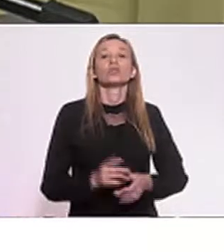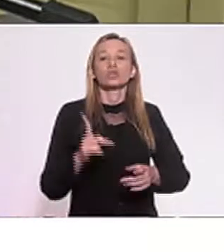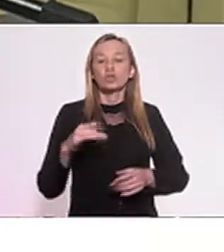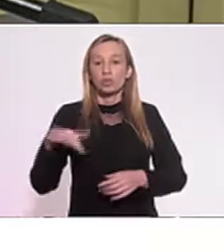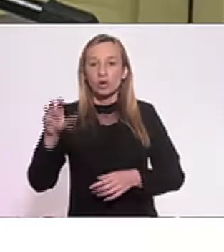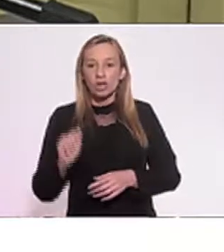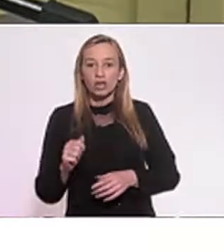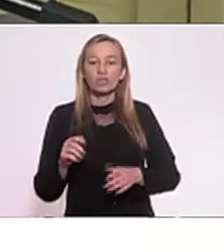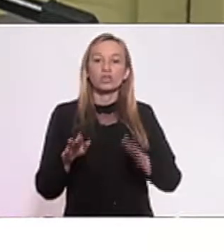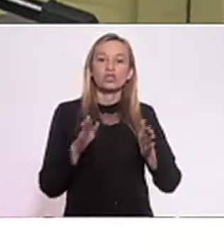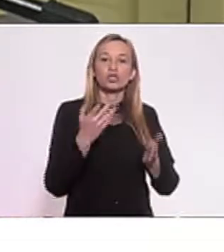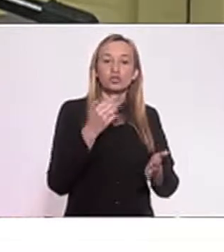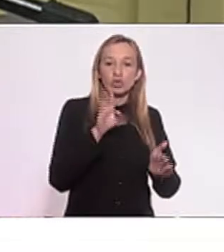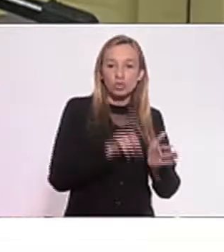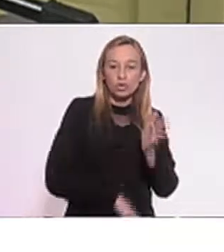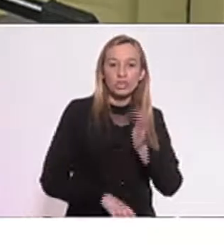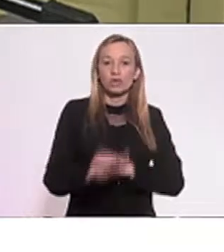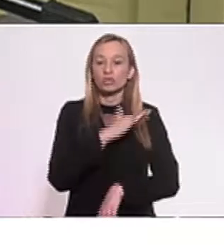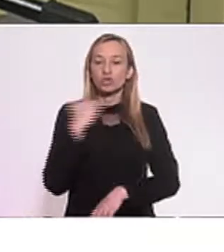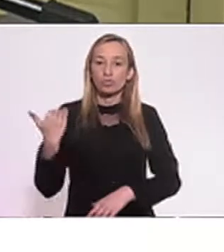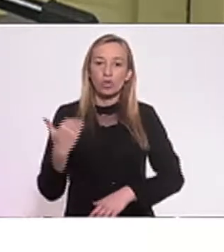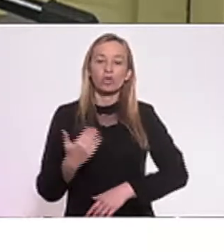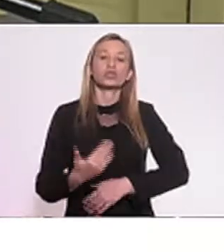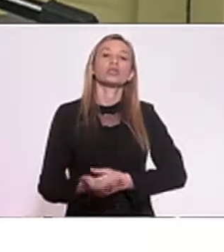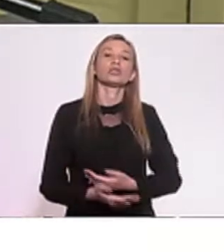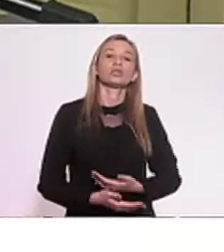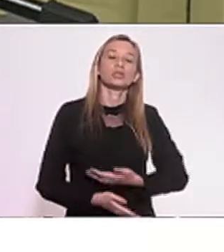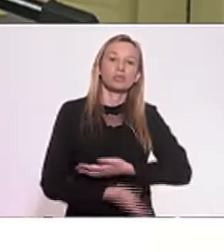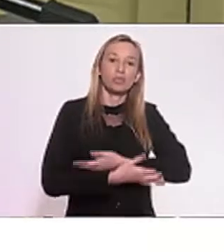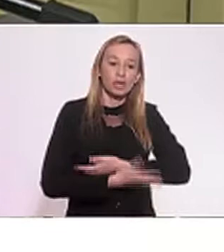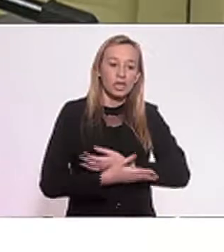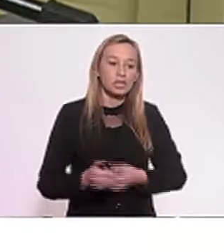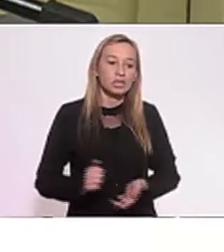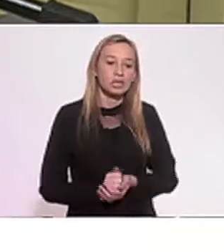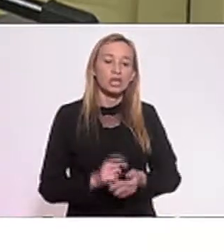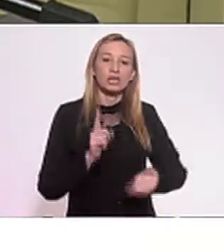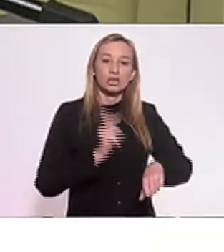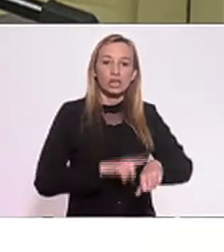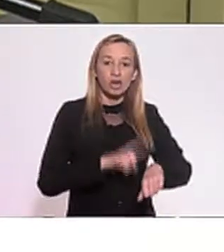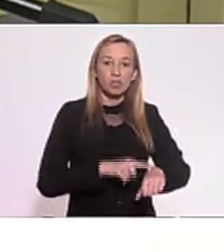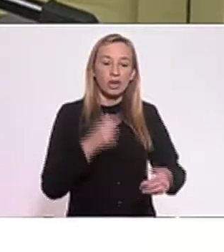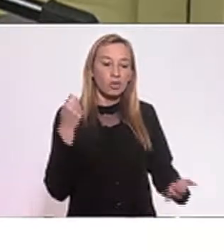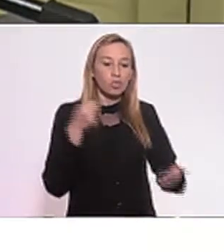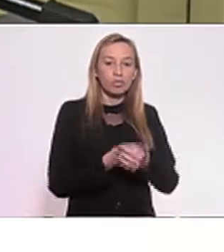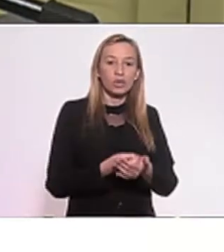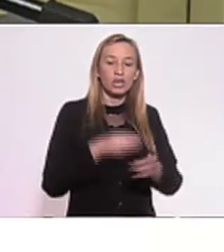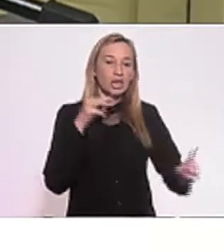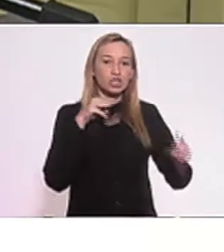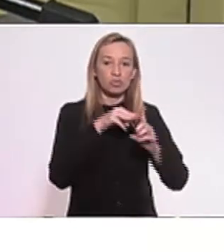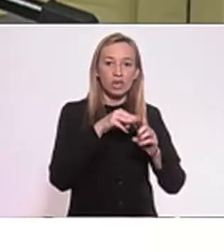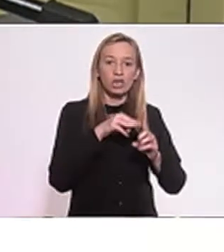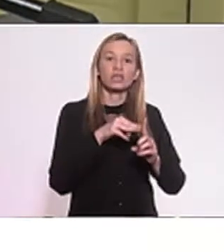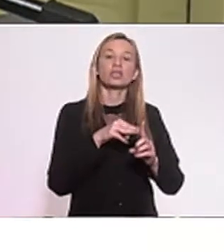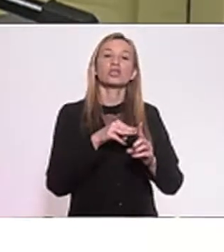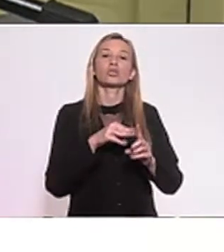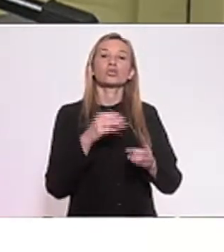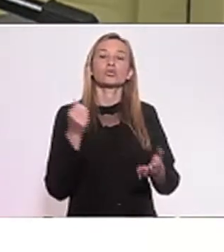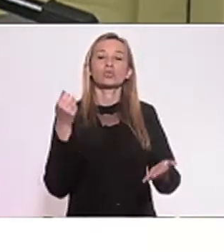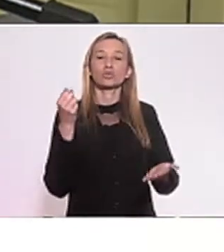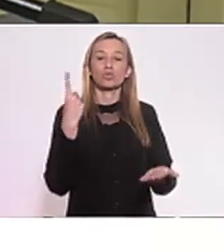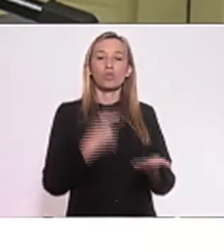de redução da mortalidade neonatal e infantil, estabelecendo prazos para o cumprimento de metas constituídas nos